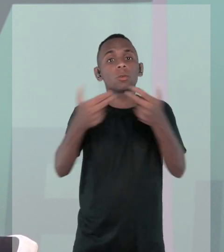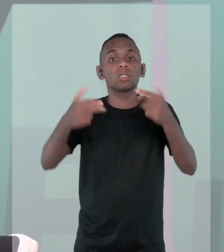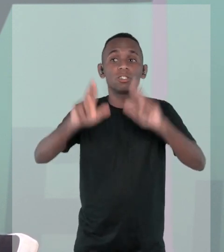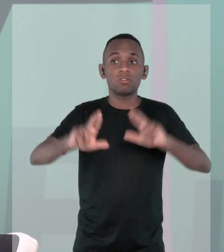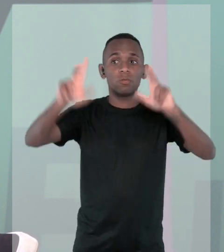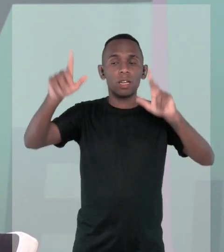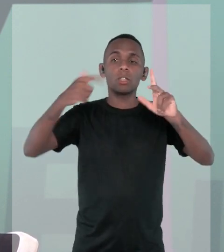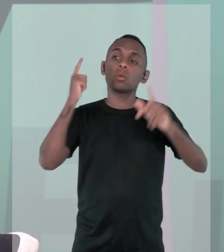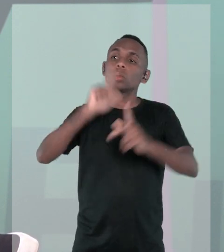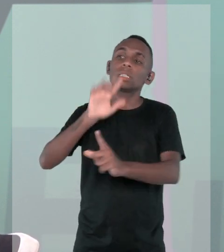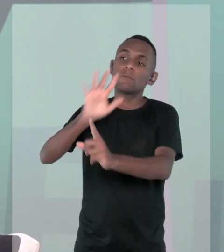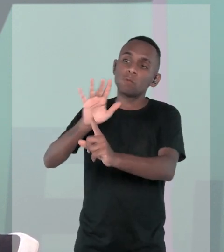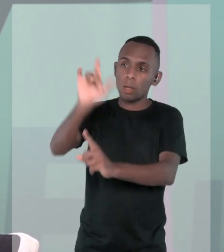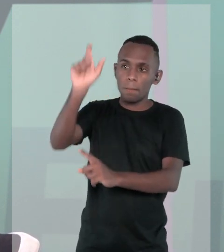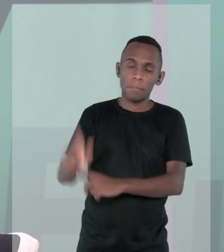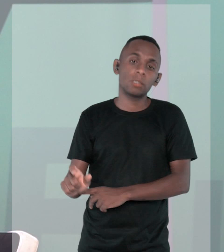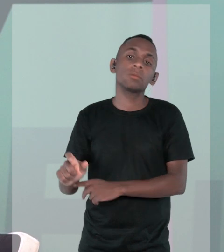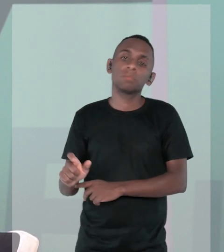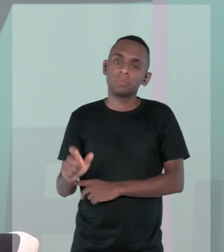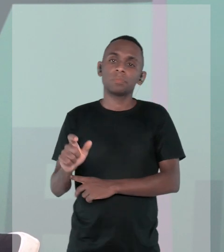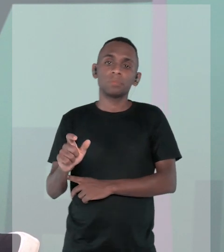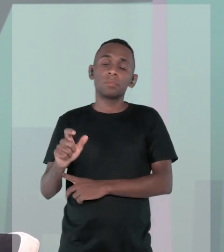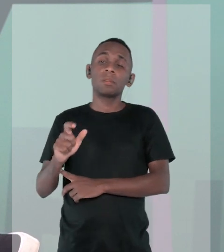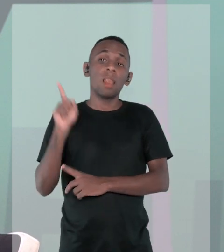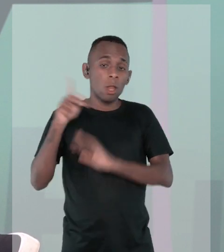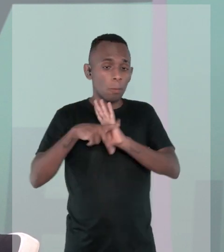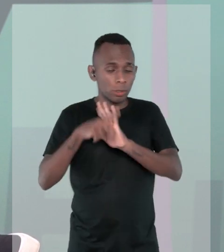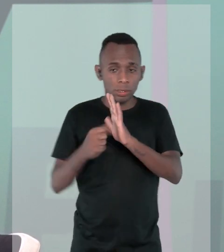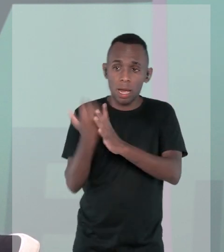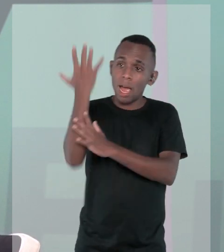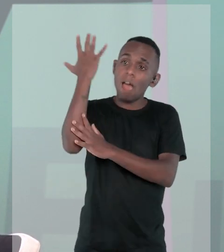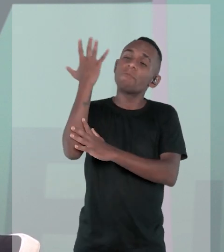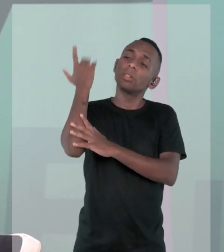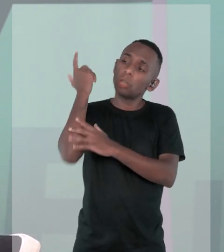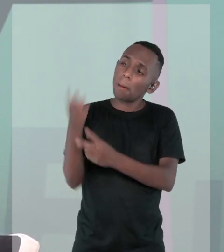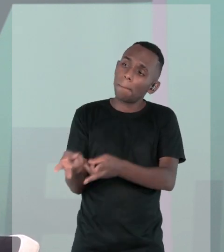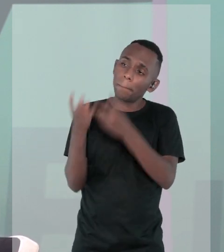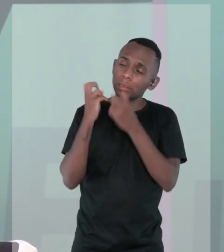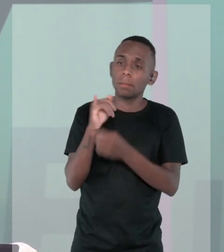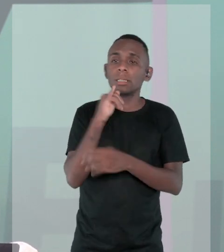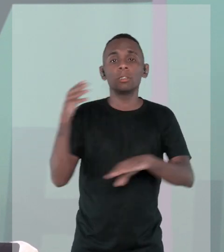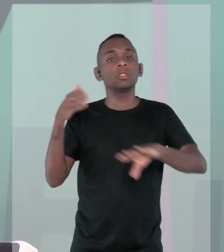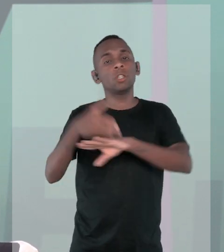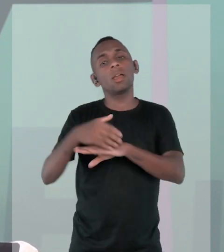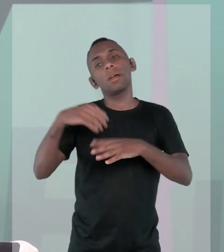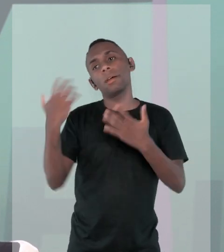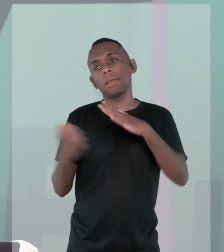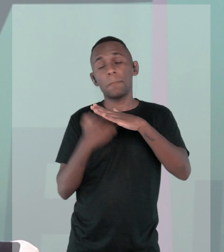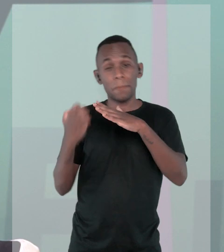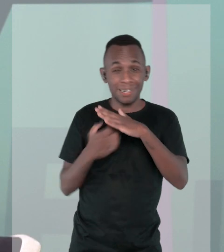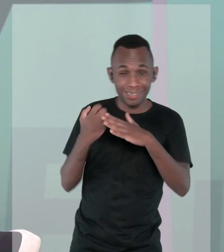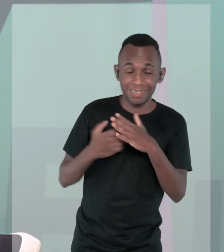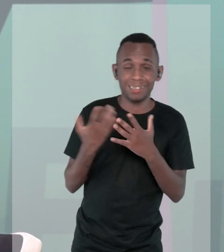Eu consegui influenciar alguém. Na rotina da árvore, a gente vê isso o tempo inteiro. A gente chega em empresas que